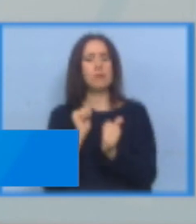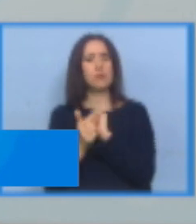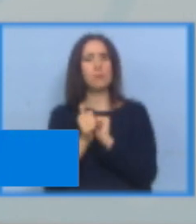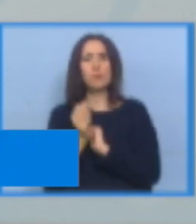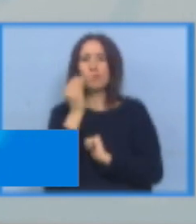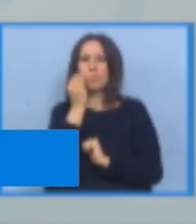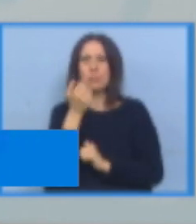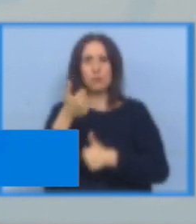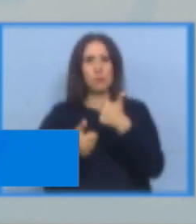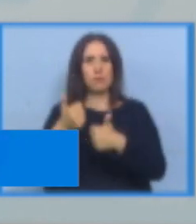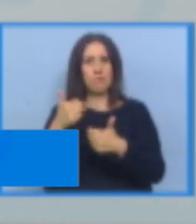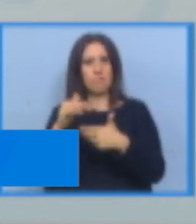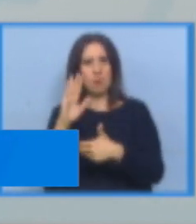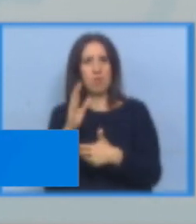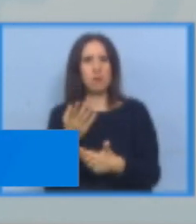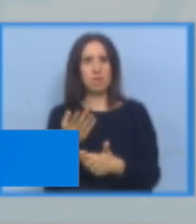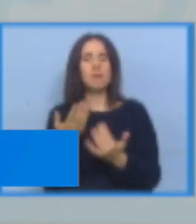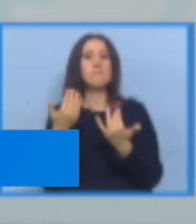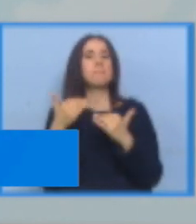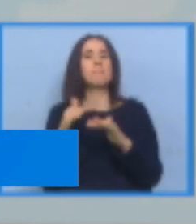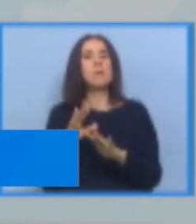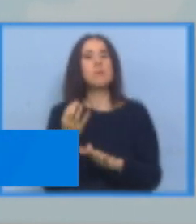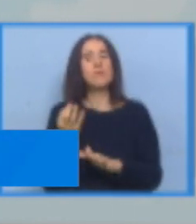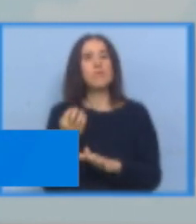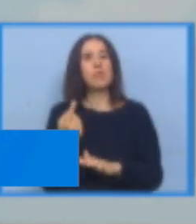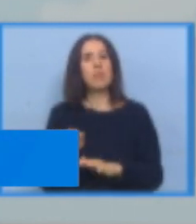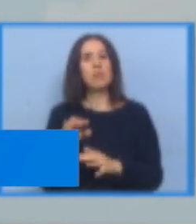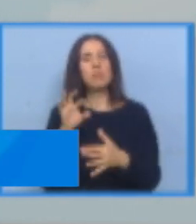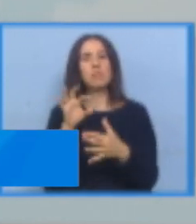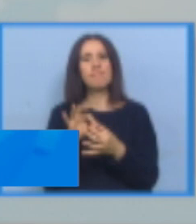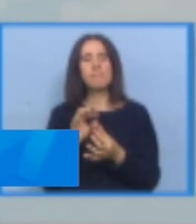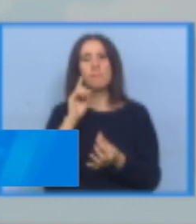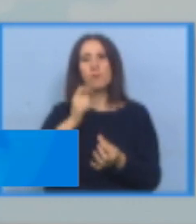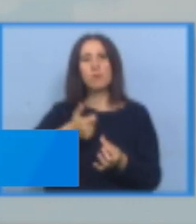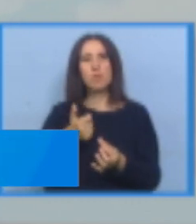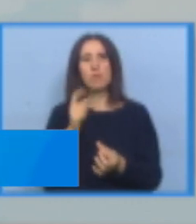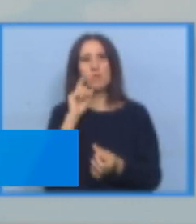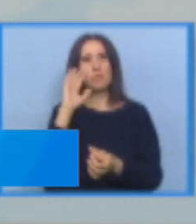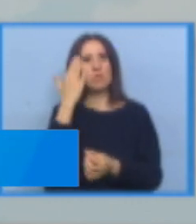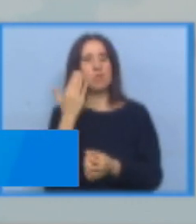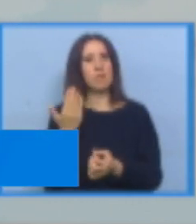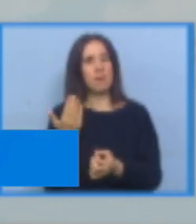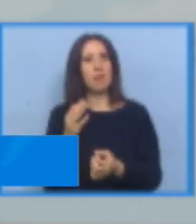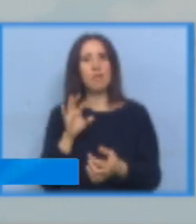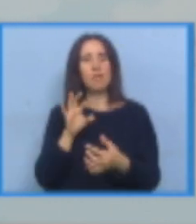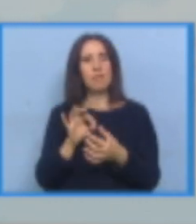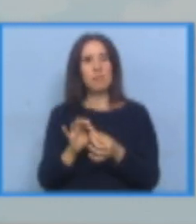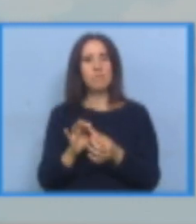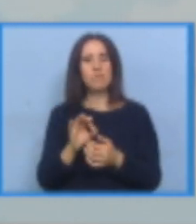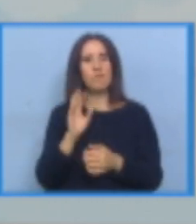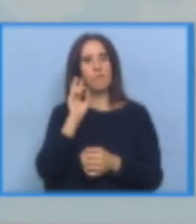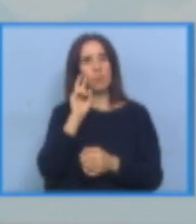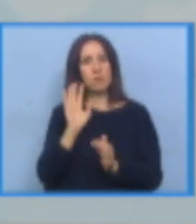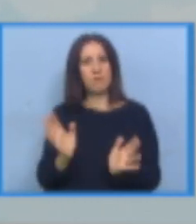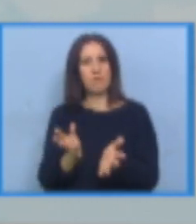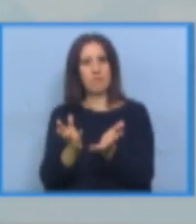dimensão mais competitiva, mas tem uma dimensão fulcral e fundamental, que é a dimensão